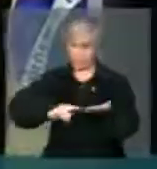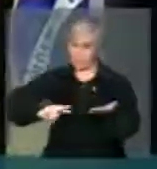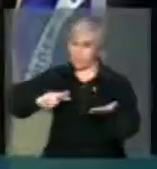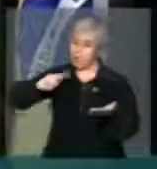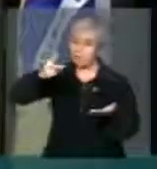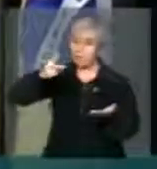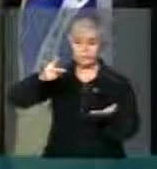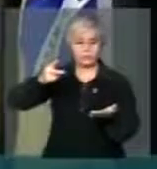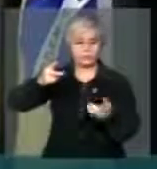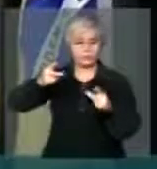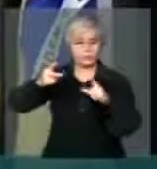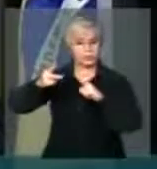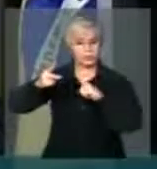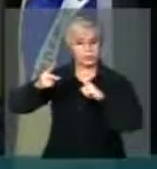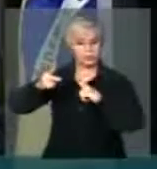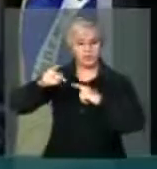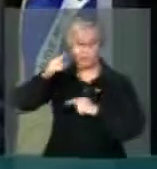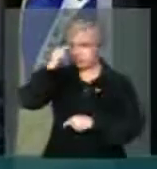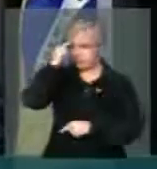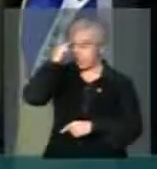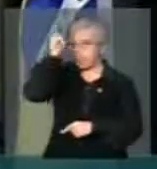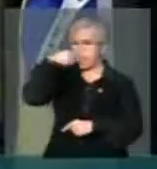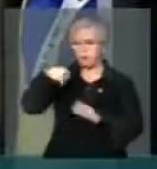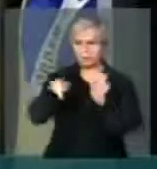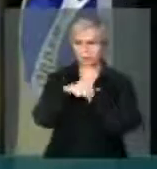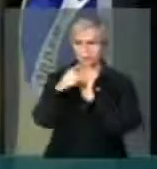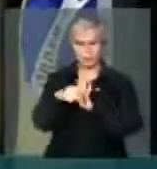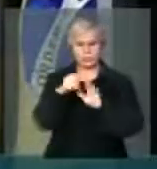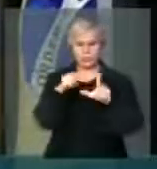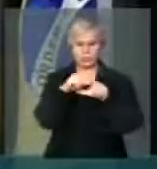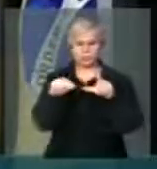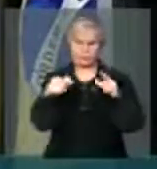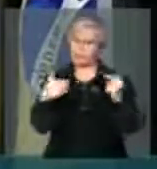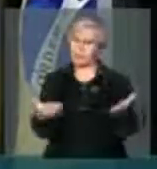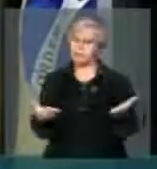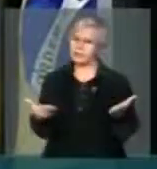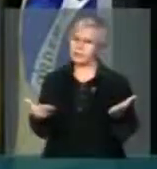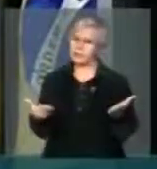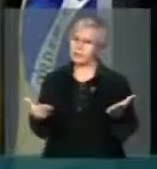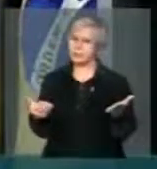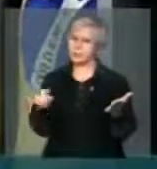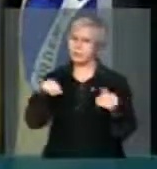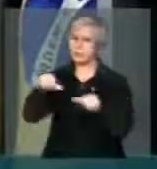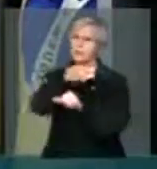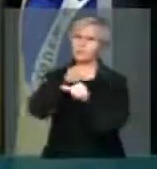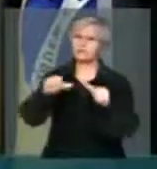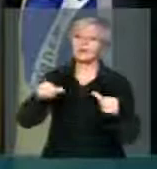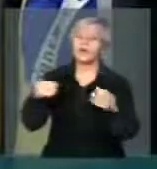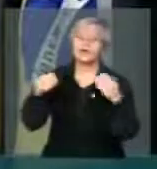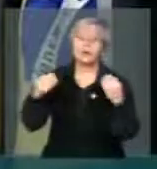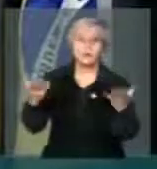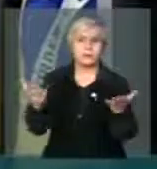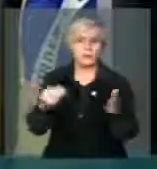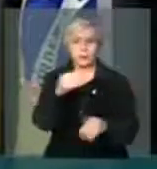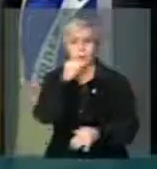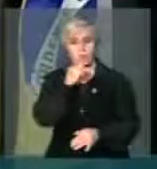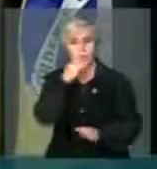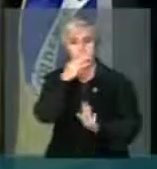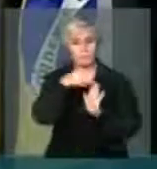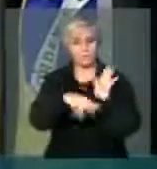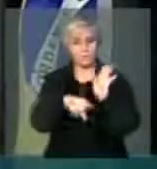oficialmente a autoria do Palácio do Planalto. A medida